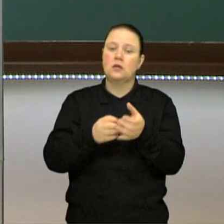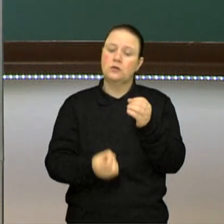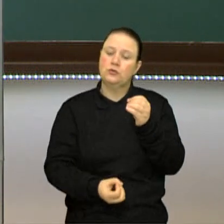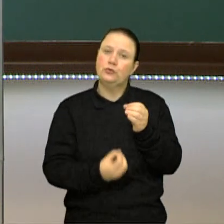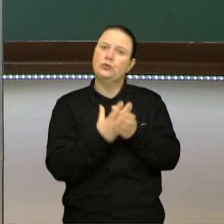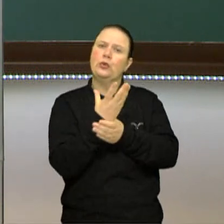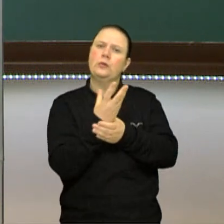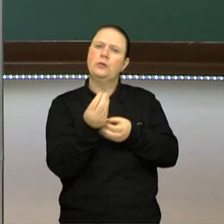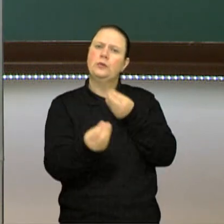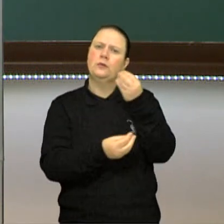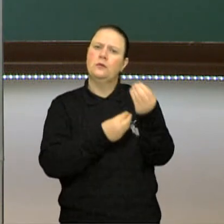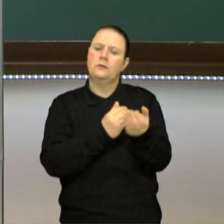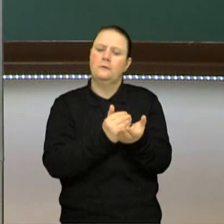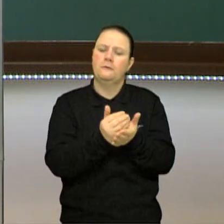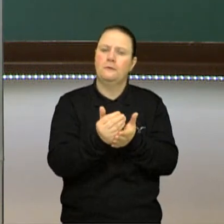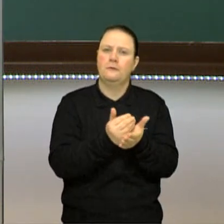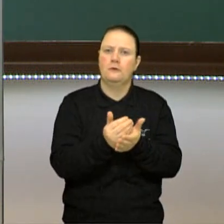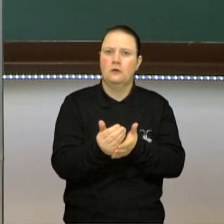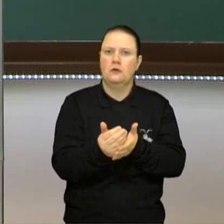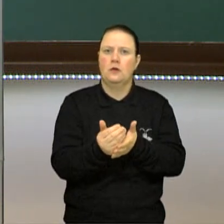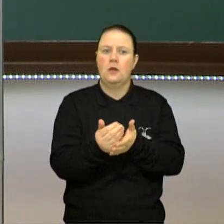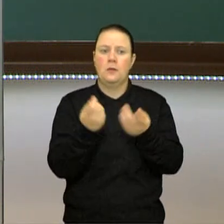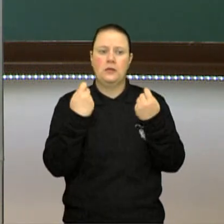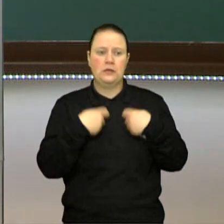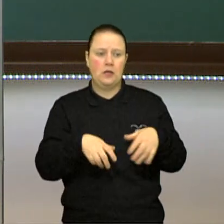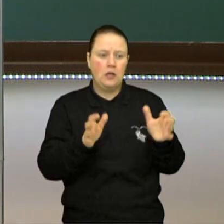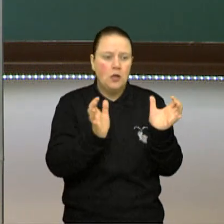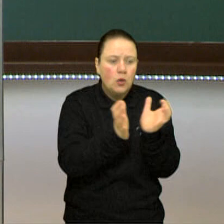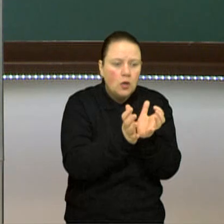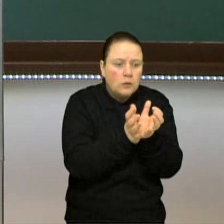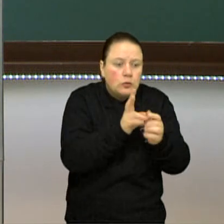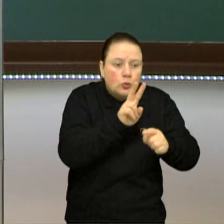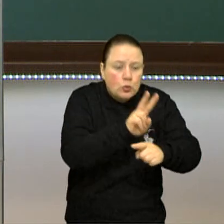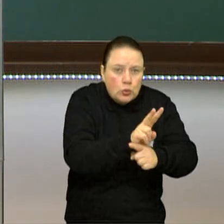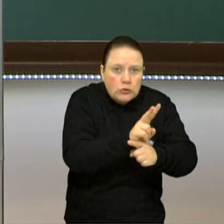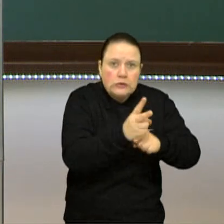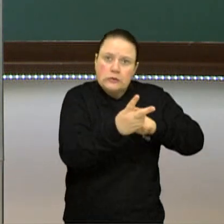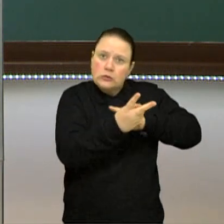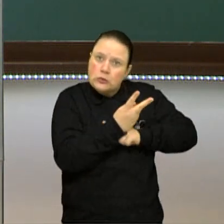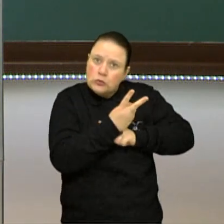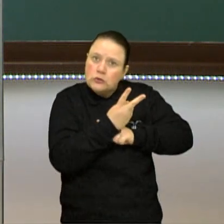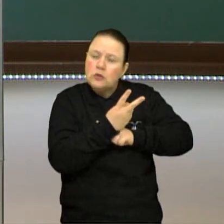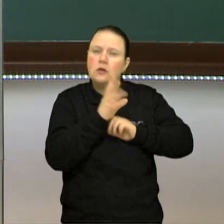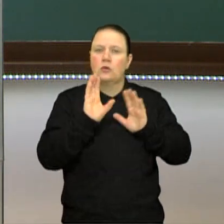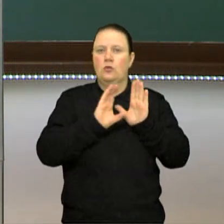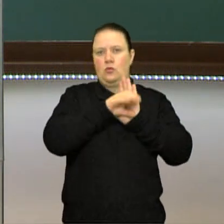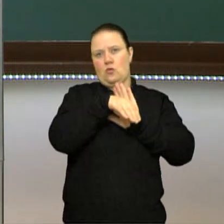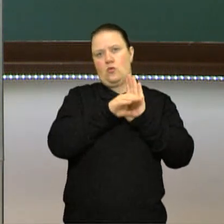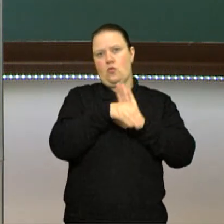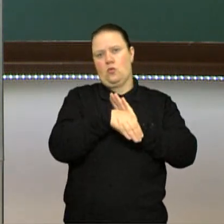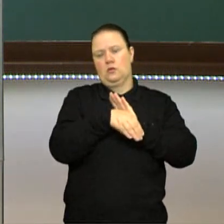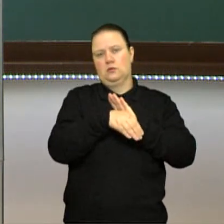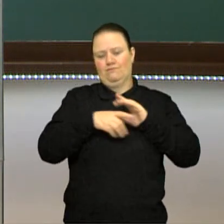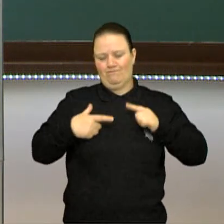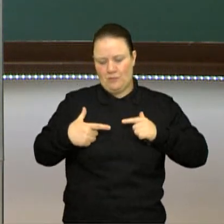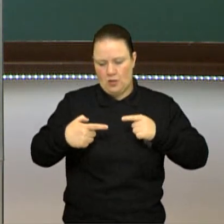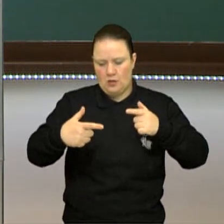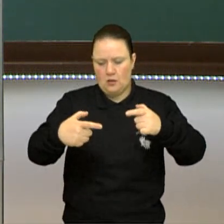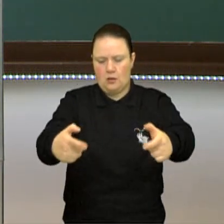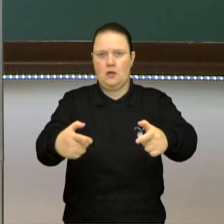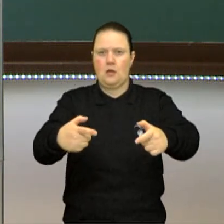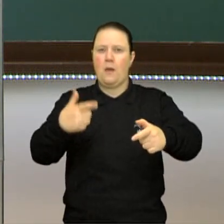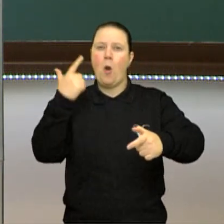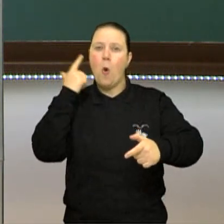a defesa da própria comunidade era muito importante. Aí o conceito da jihad, de você guerrear para salvar, né, a